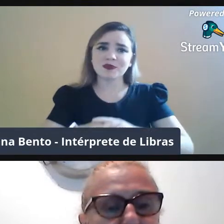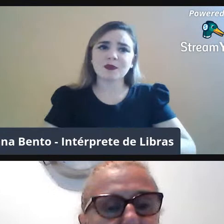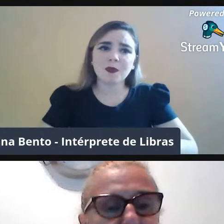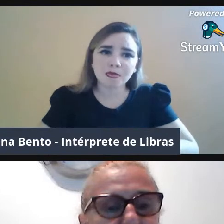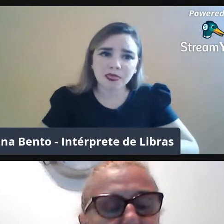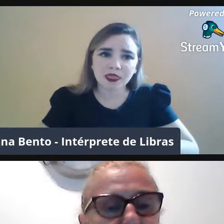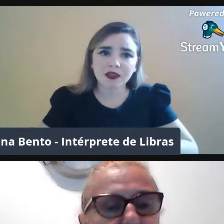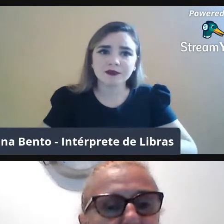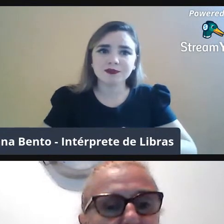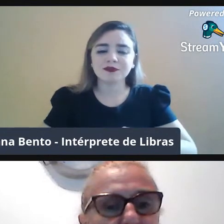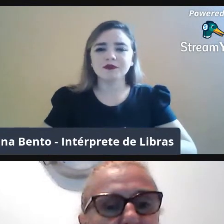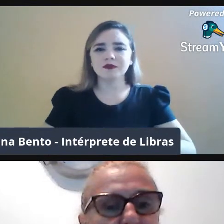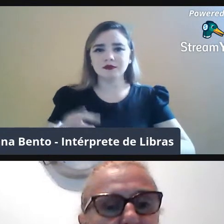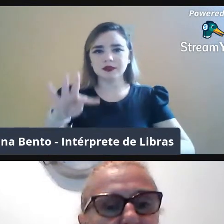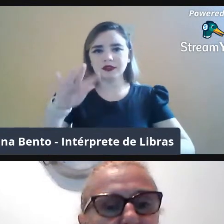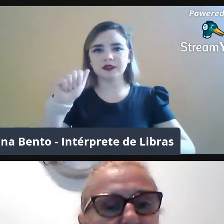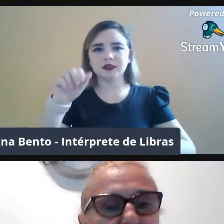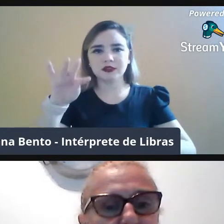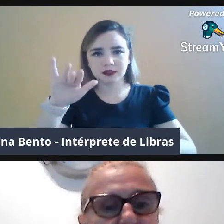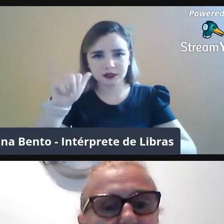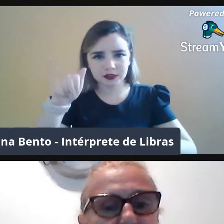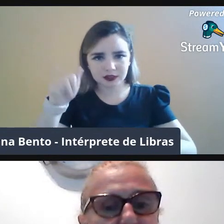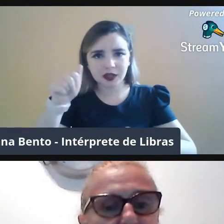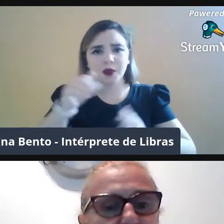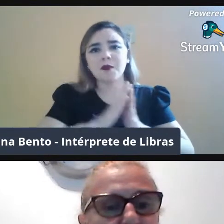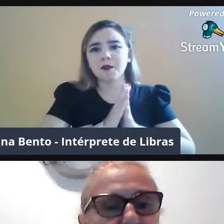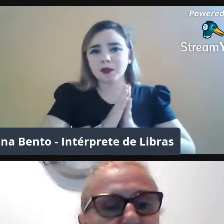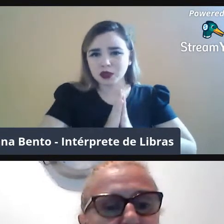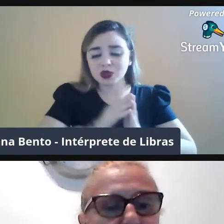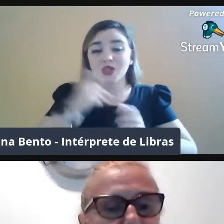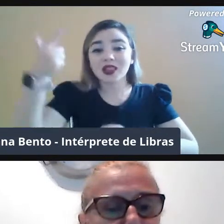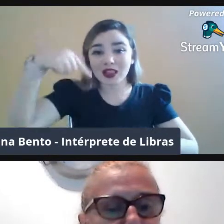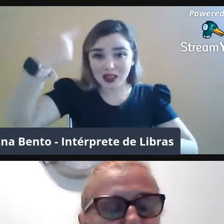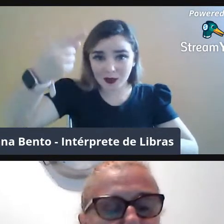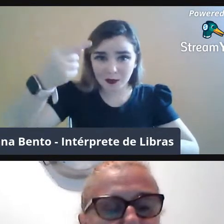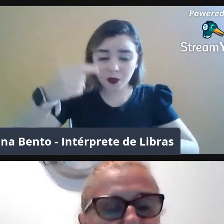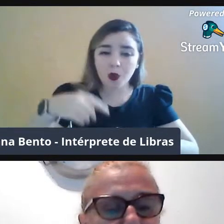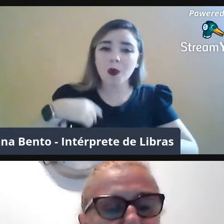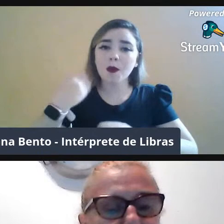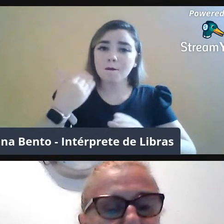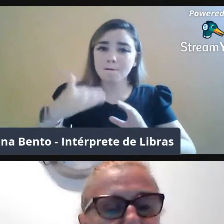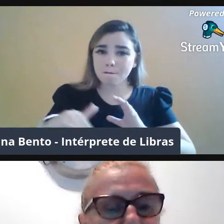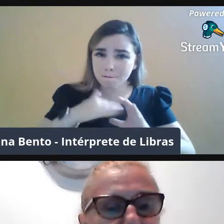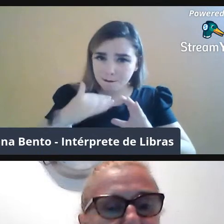Tatiana, eu queria até te pedir depois para me passar os links